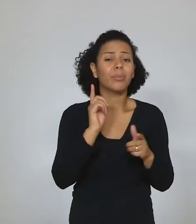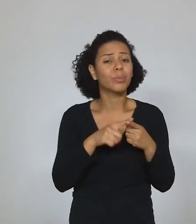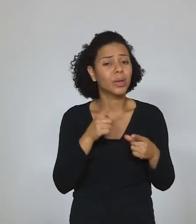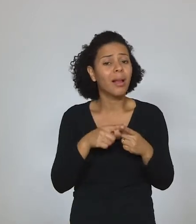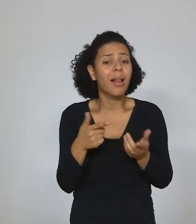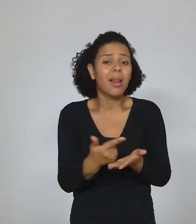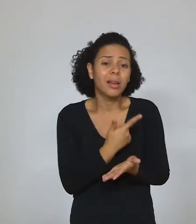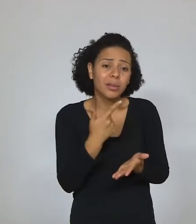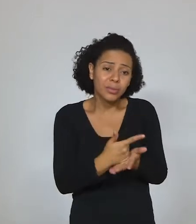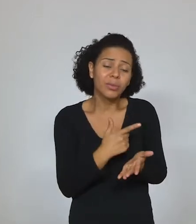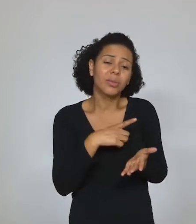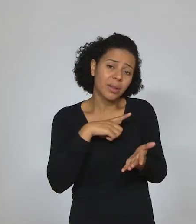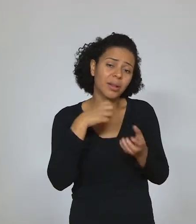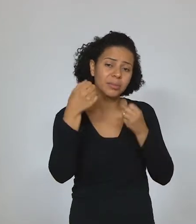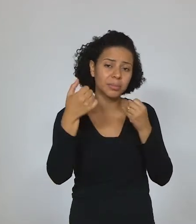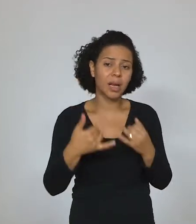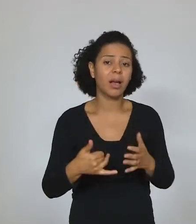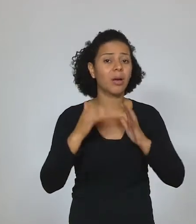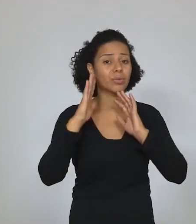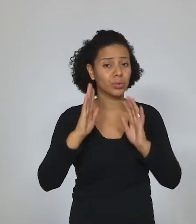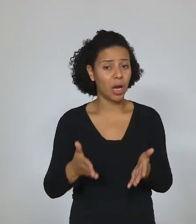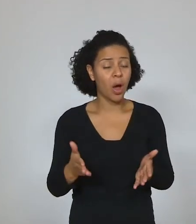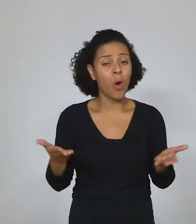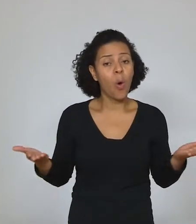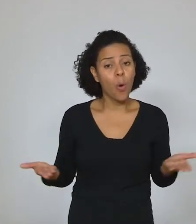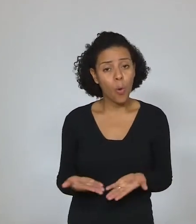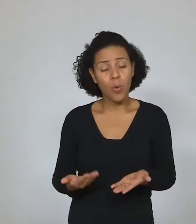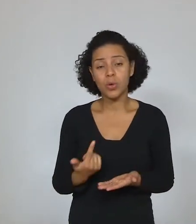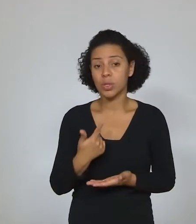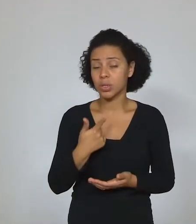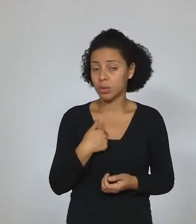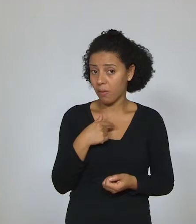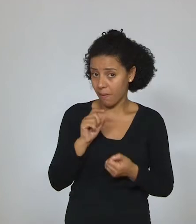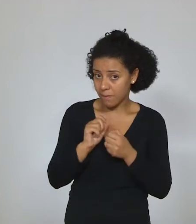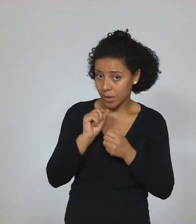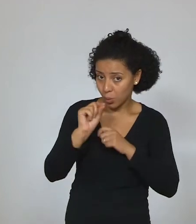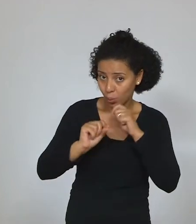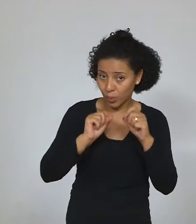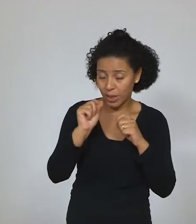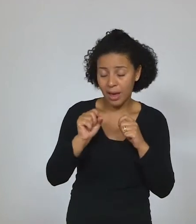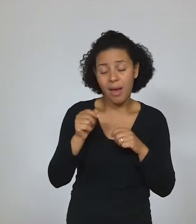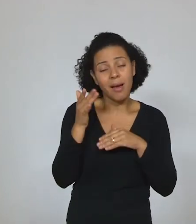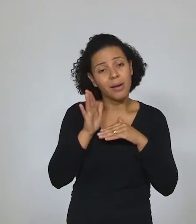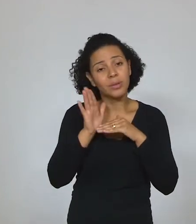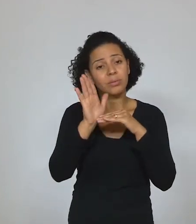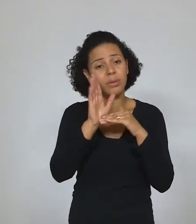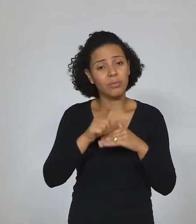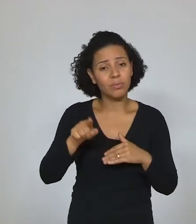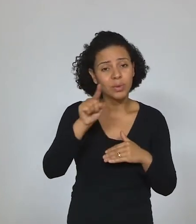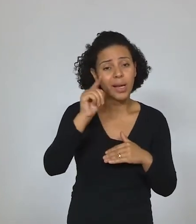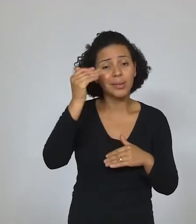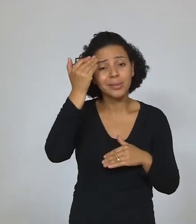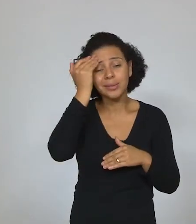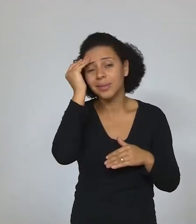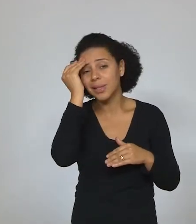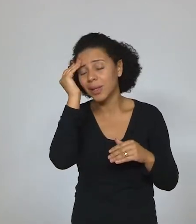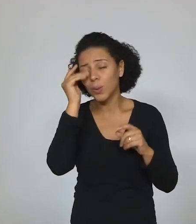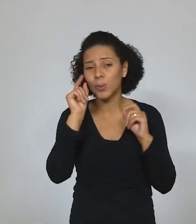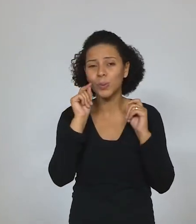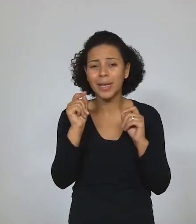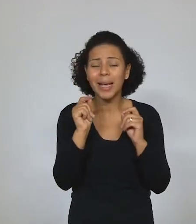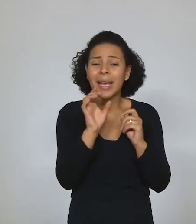de apoio. A minha intenção aqui com você hoje, aluno, é ajudar você a compreender cada um desses métodos na sua